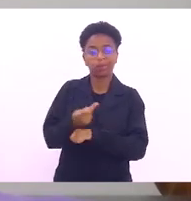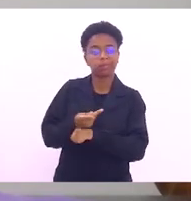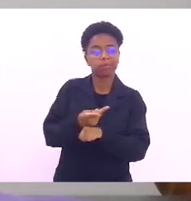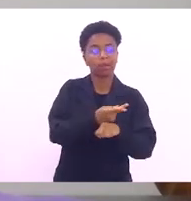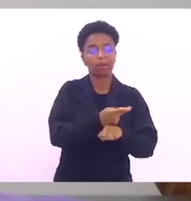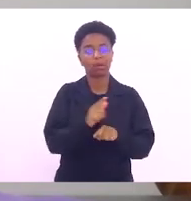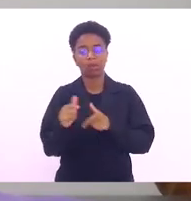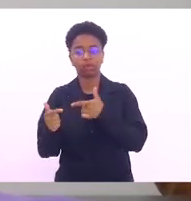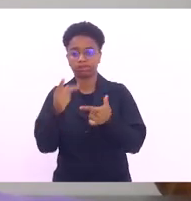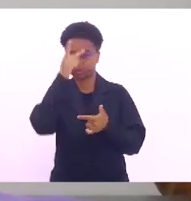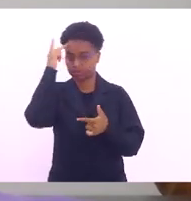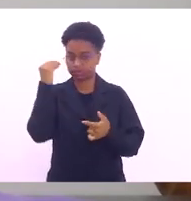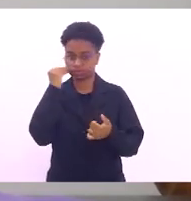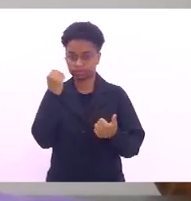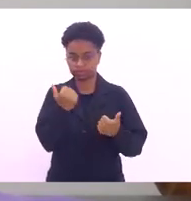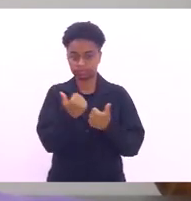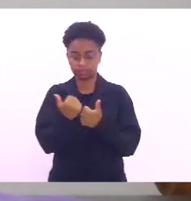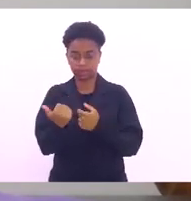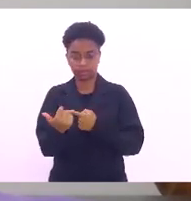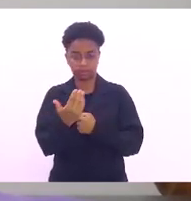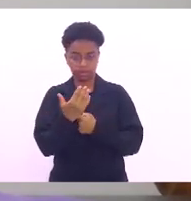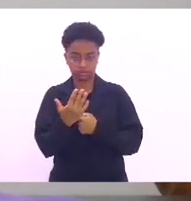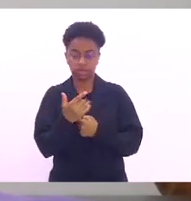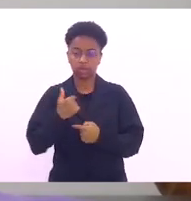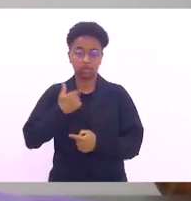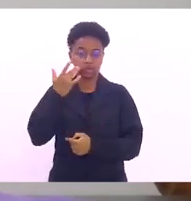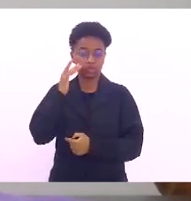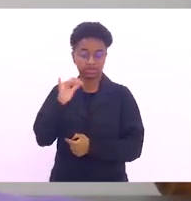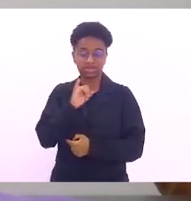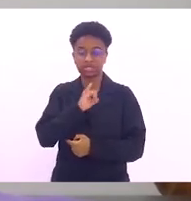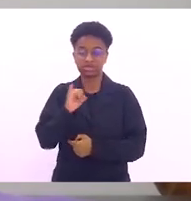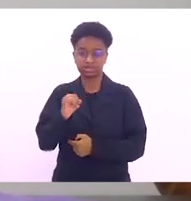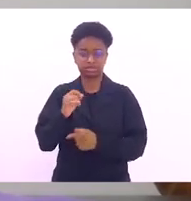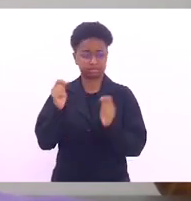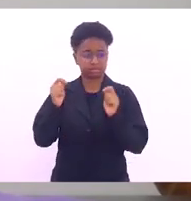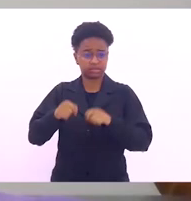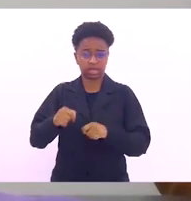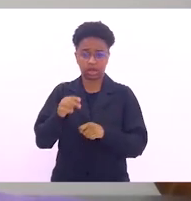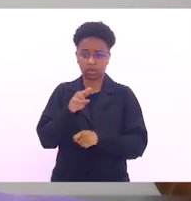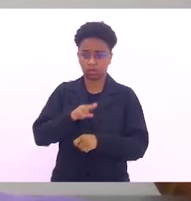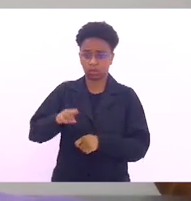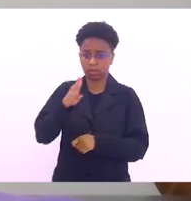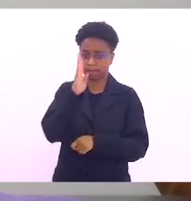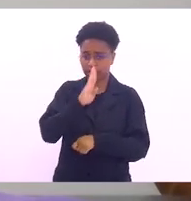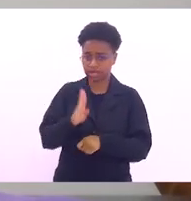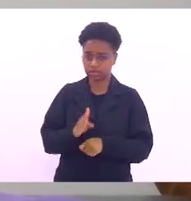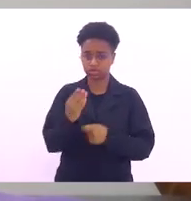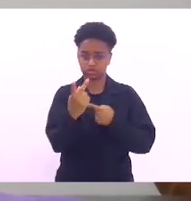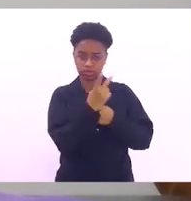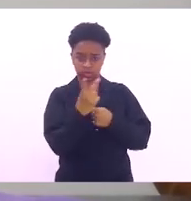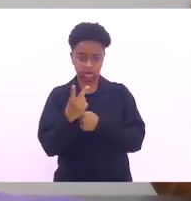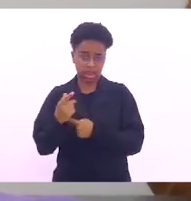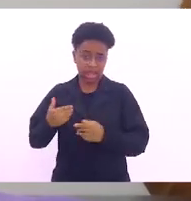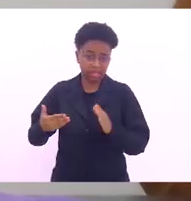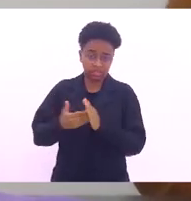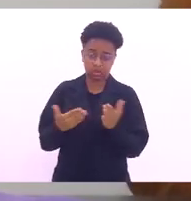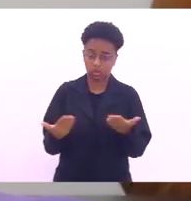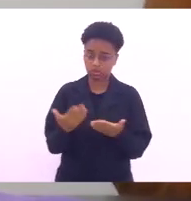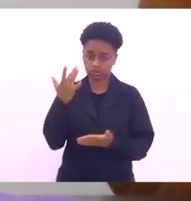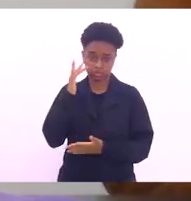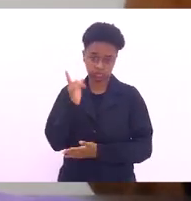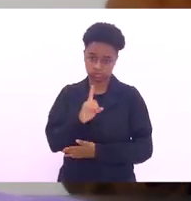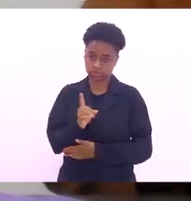não sabia se minha medida estava válida em todo o território nacional aliás até hoje eu não sei sinceramente